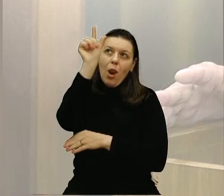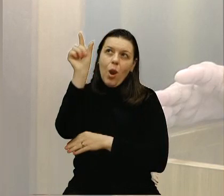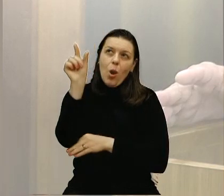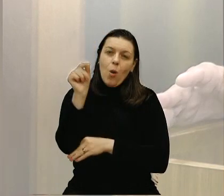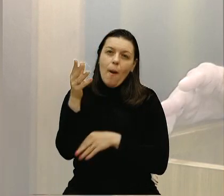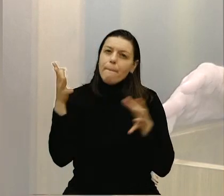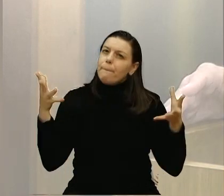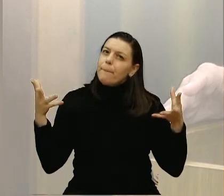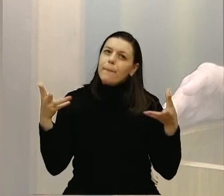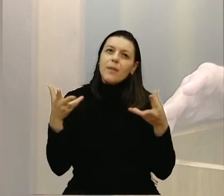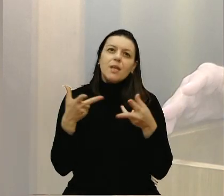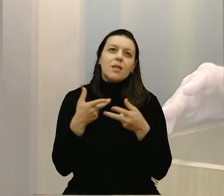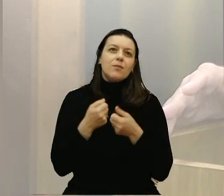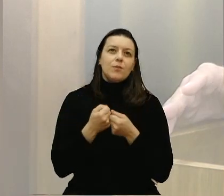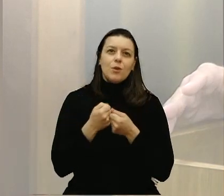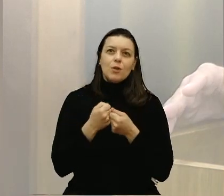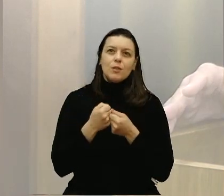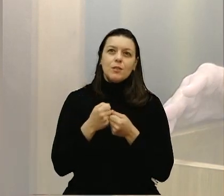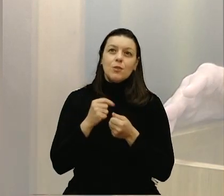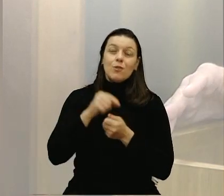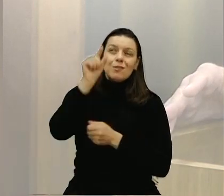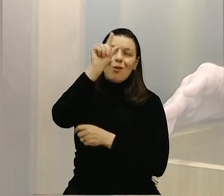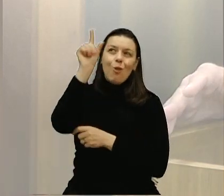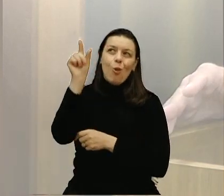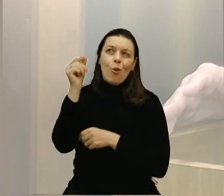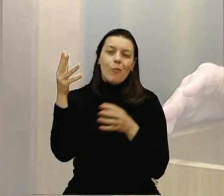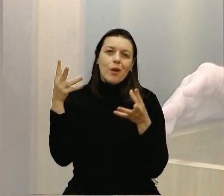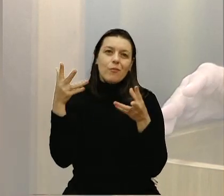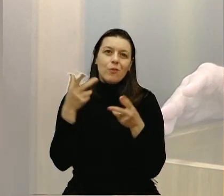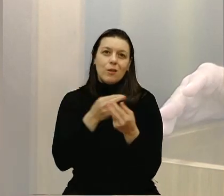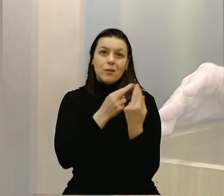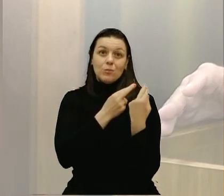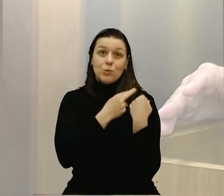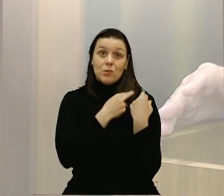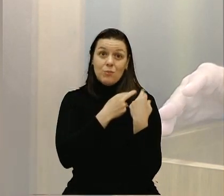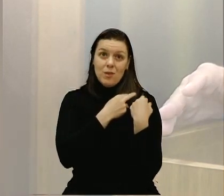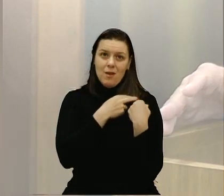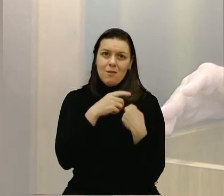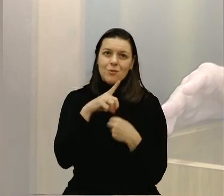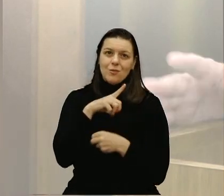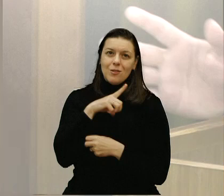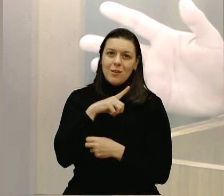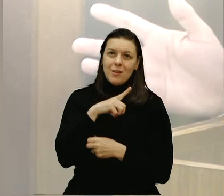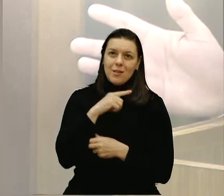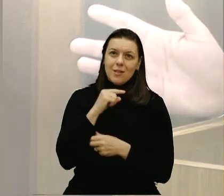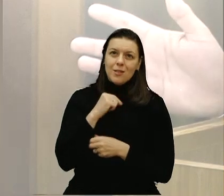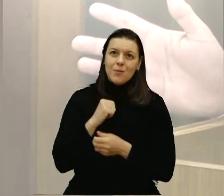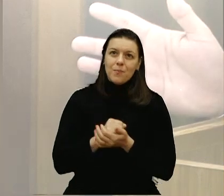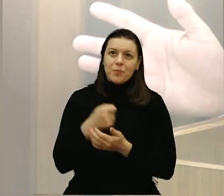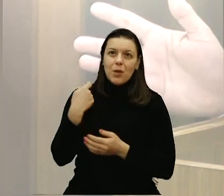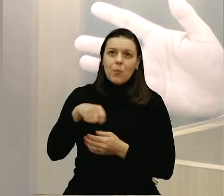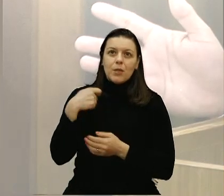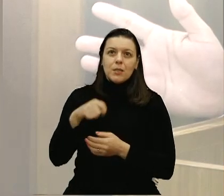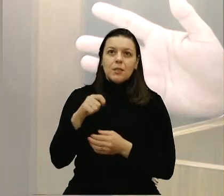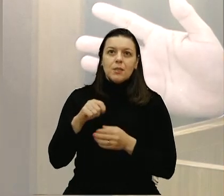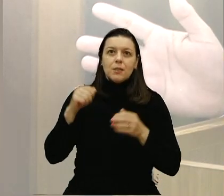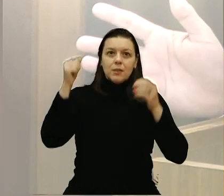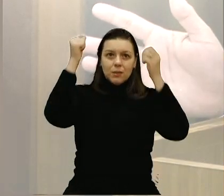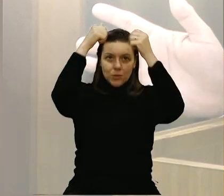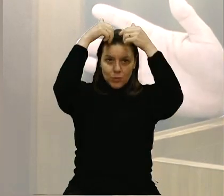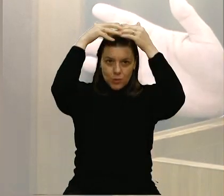maravilhosa. E com essa lua maravilhosa, com a responsabilidade que eu tenho, eu preciso pedir para